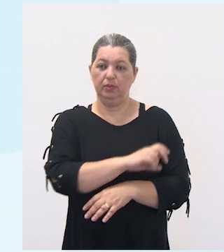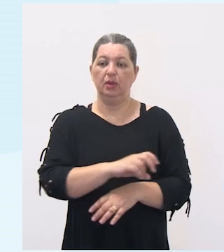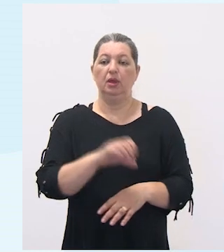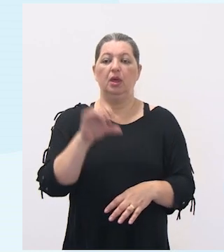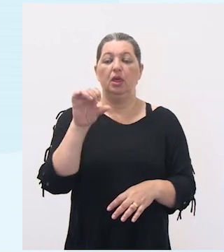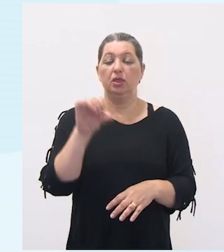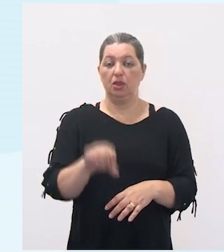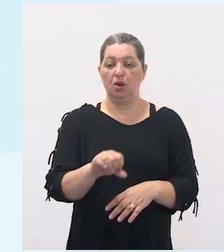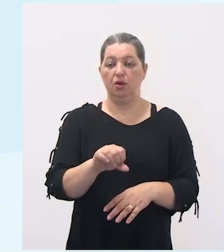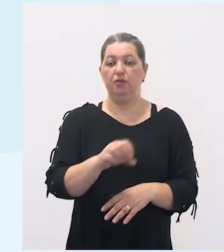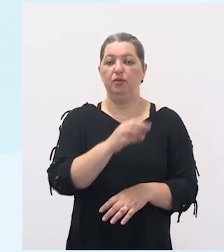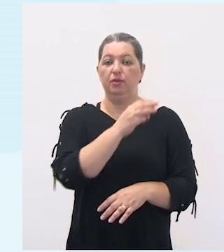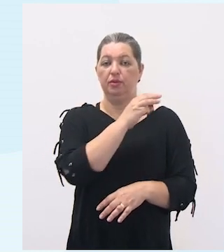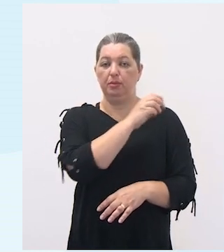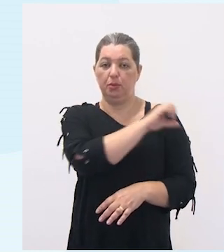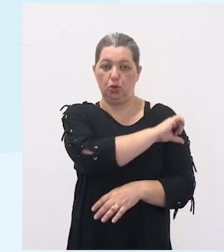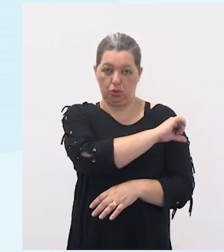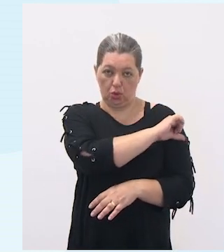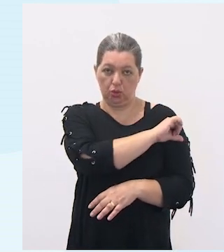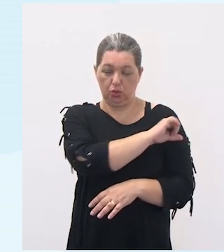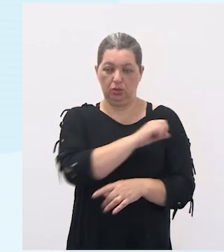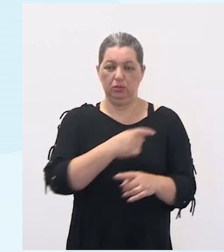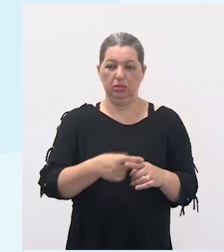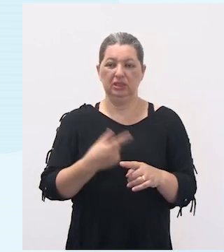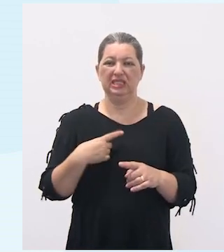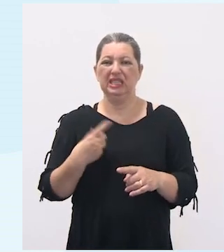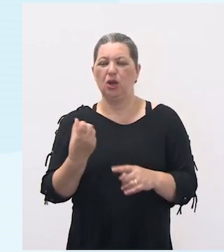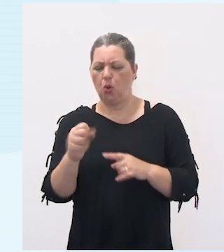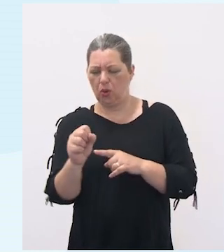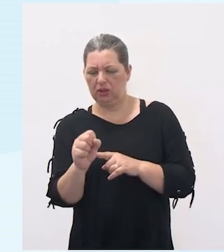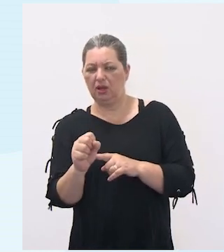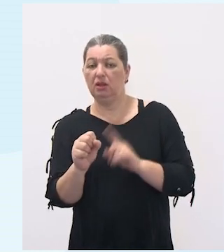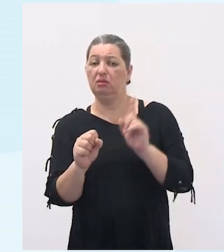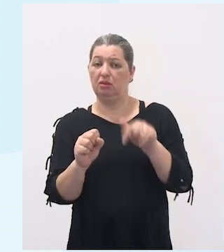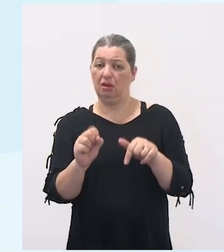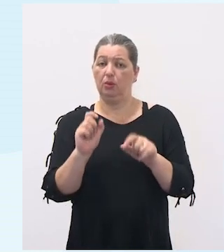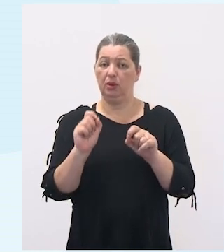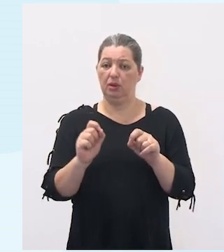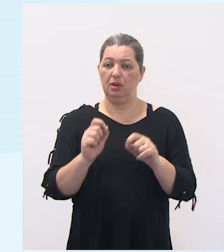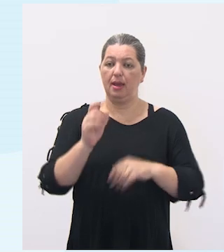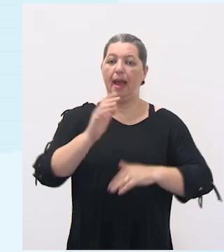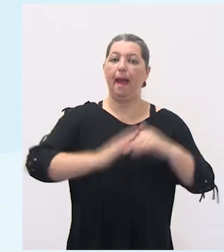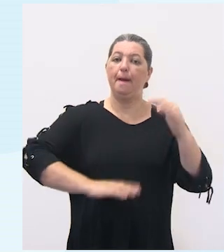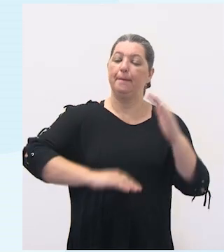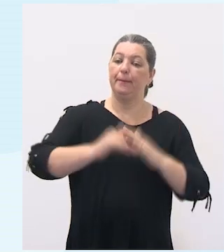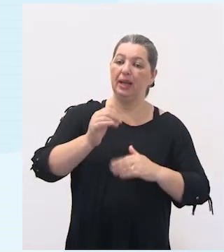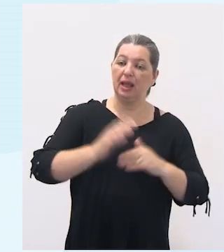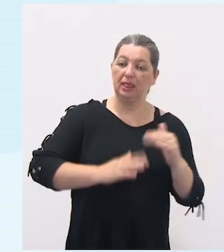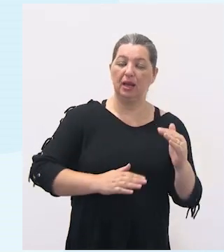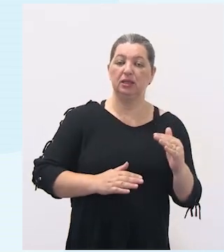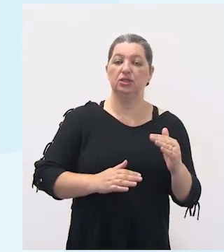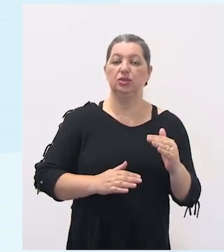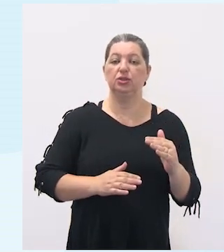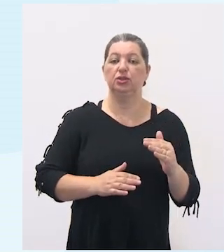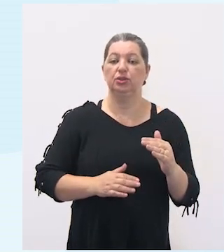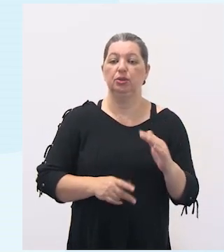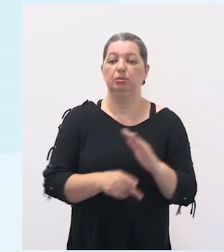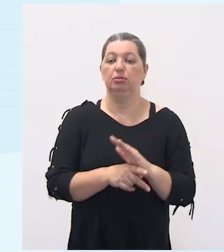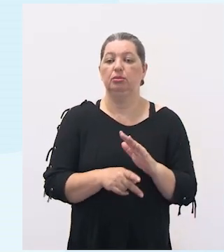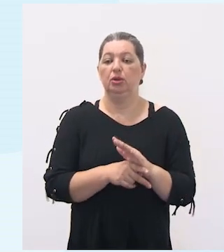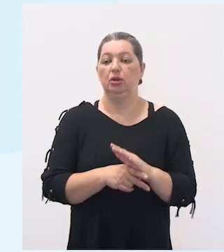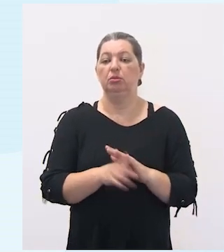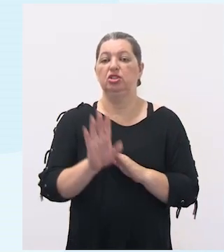9 níveis para o 9º ano. Então, se ela está lá no 8º, ela é considerada uma habilidade é uma habilidade de